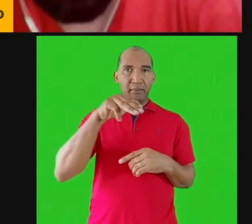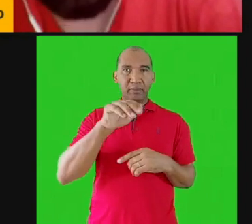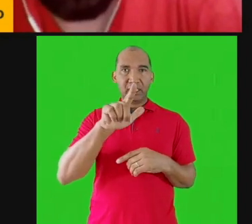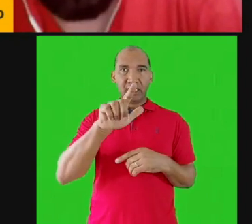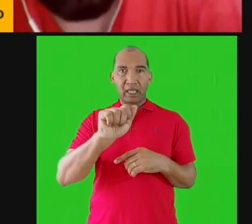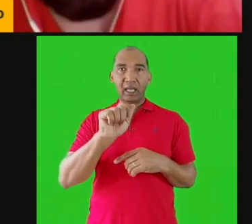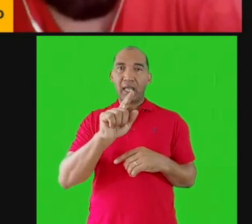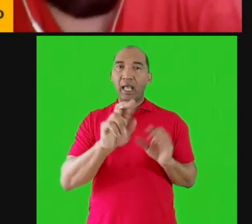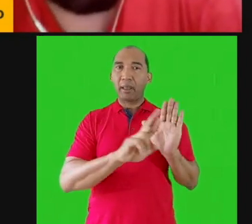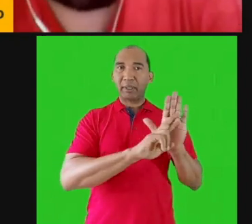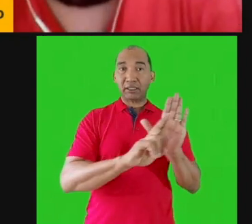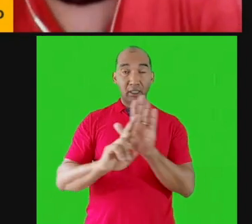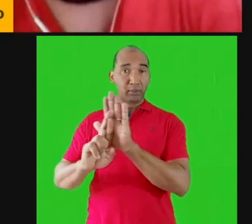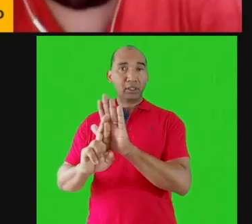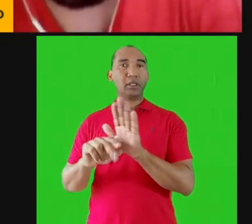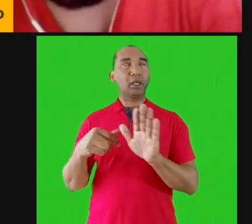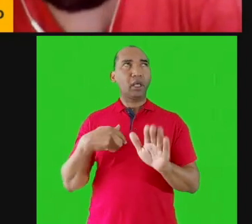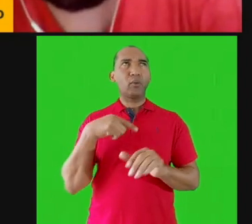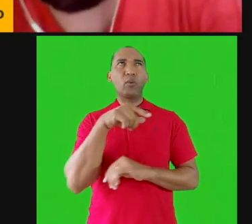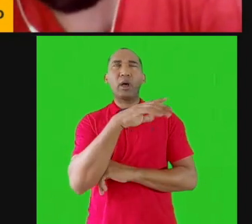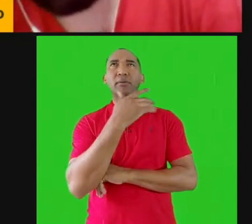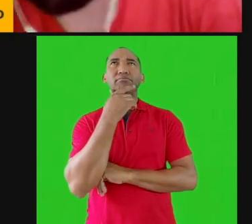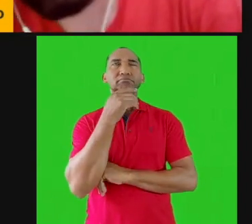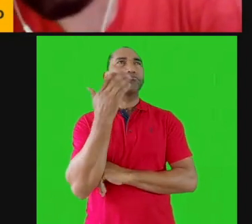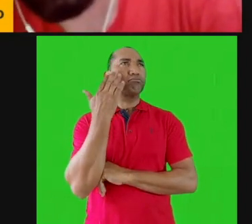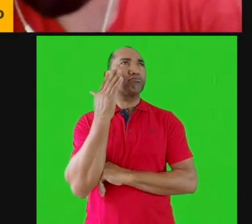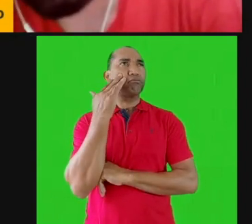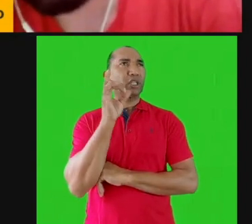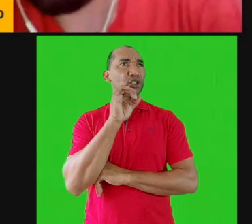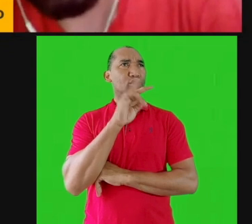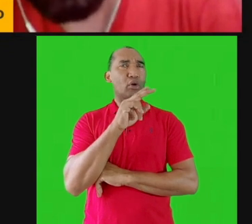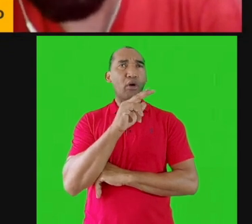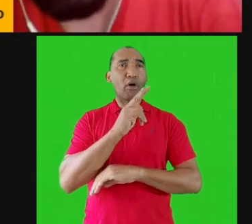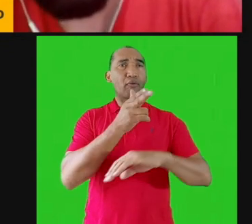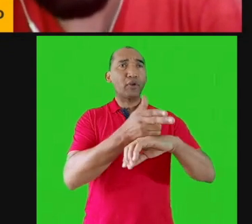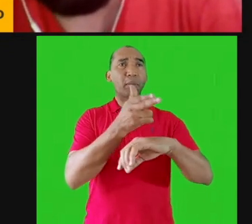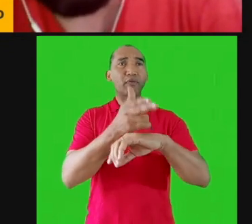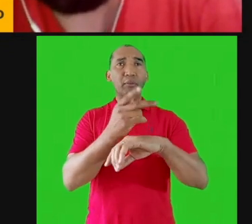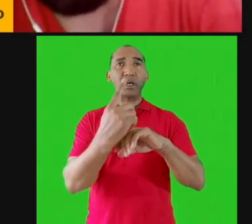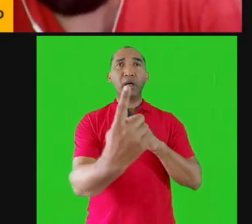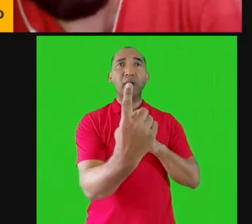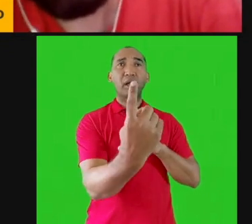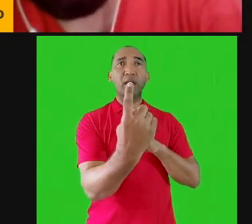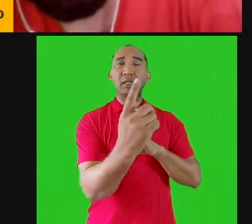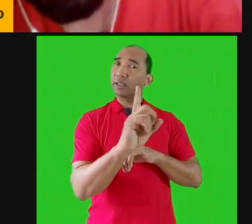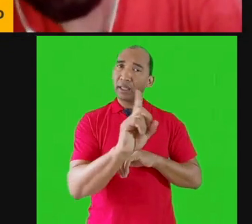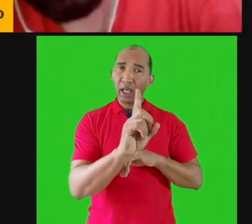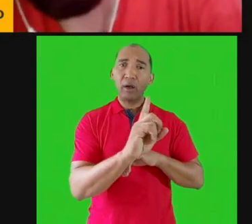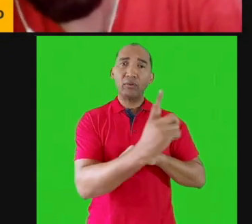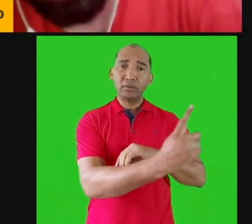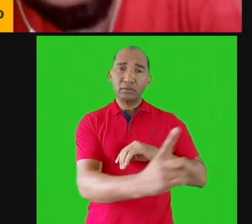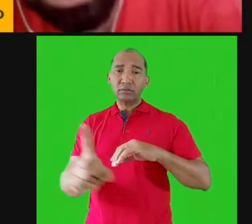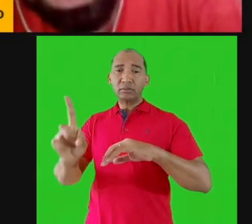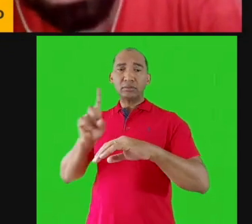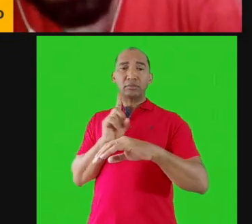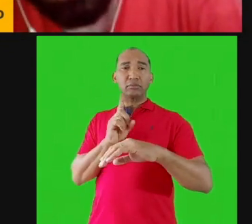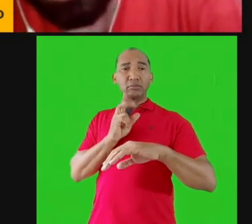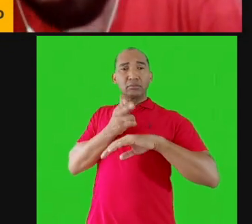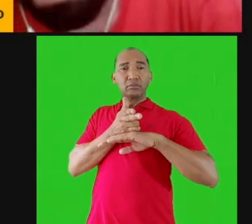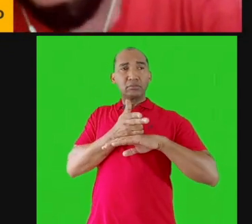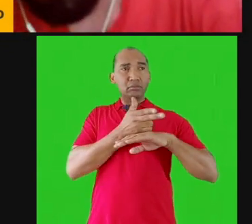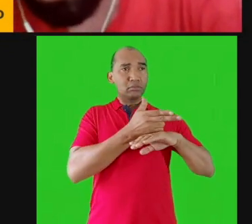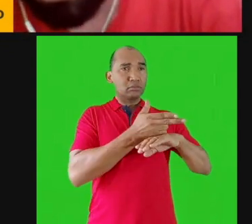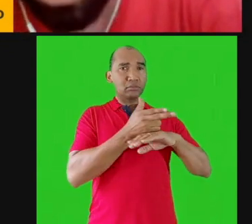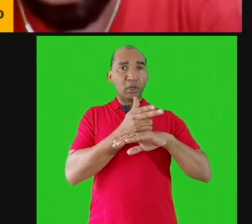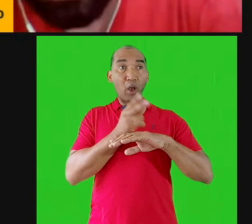projetos sociais. Eu entendi que essas pessoas não teriam que estar só na frente das câmeras, faltava também, eu sentia falta de ter pessoas trans por trás das câmeras,